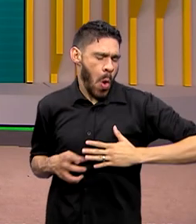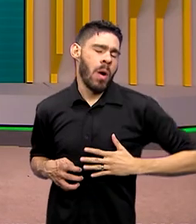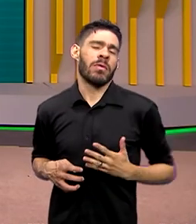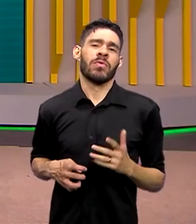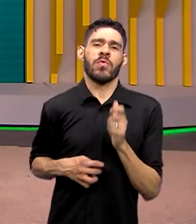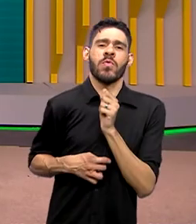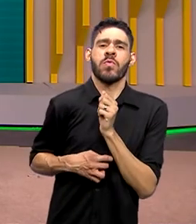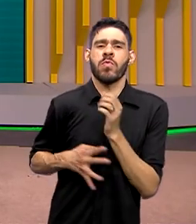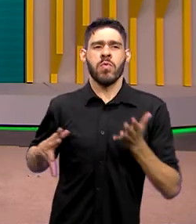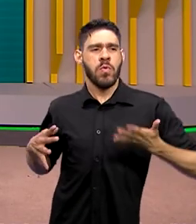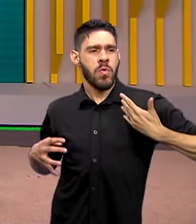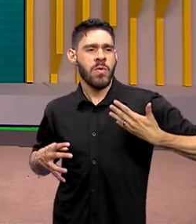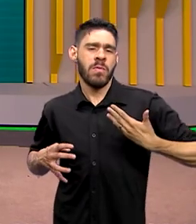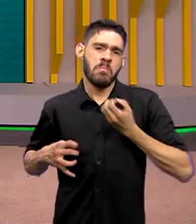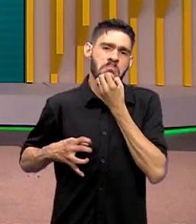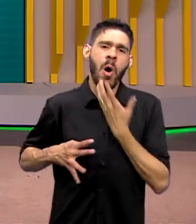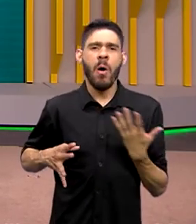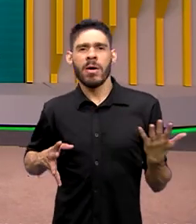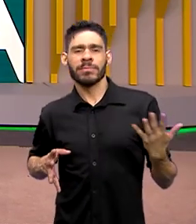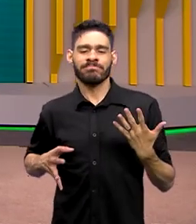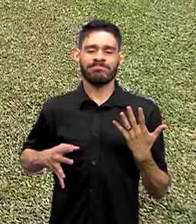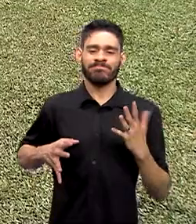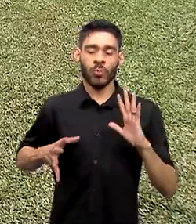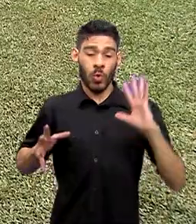fresco para levar a família. Veja só.